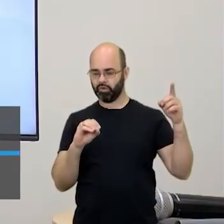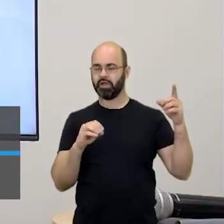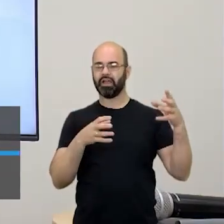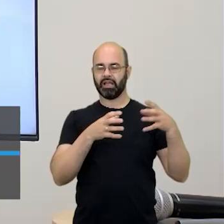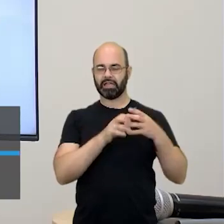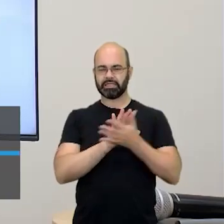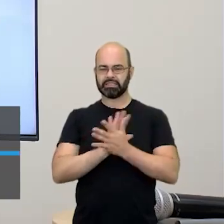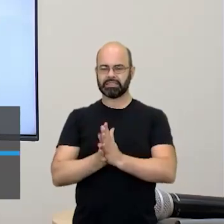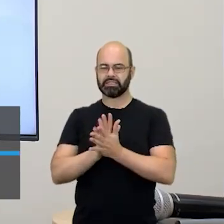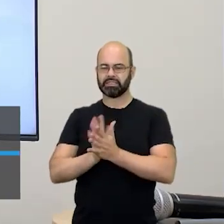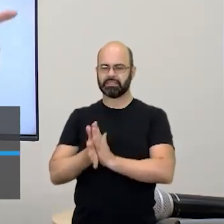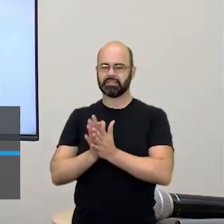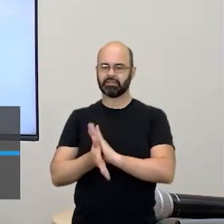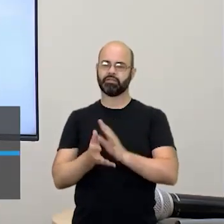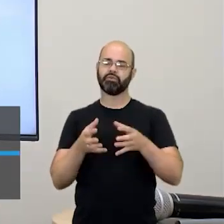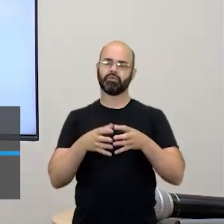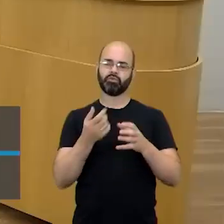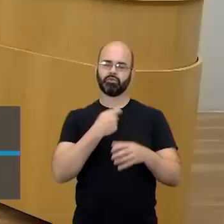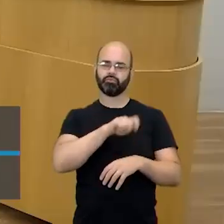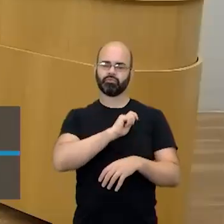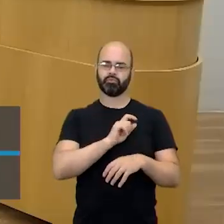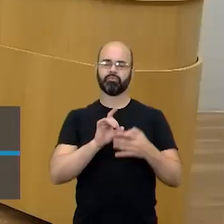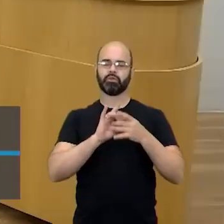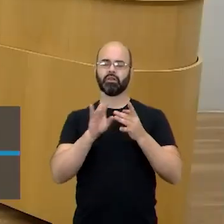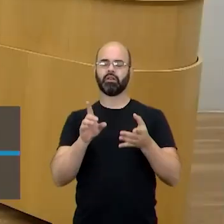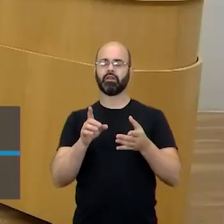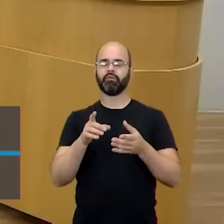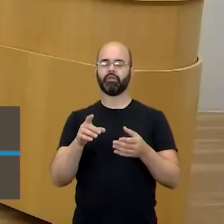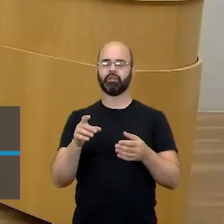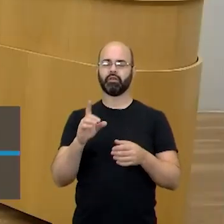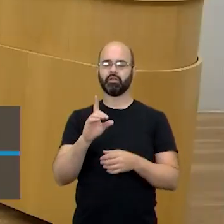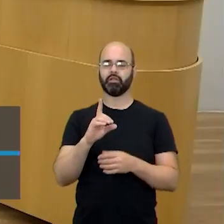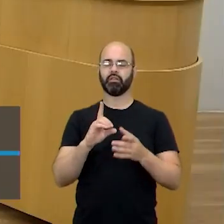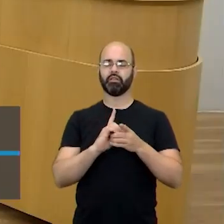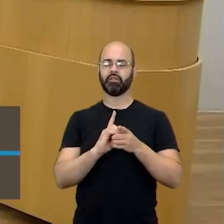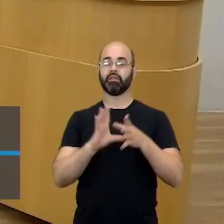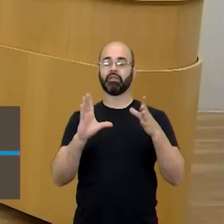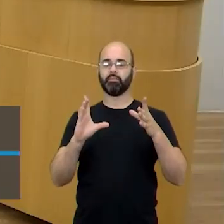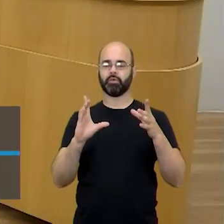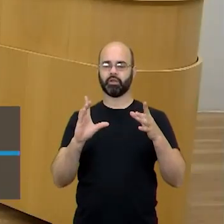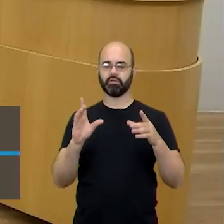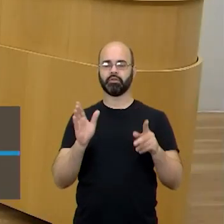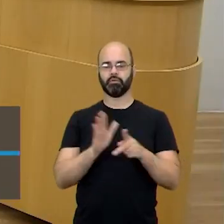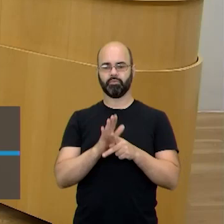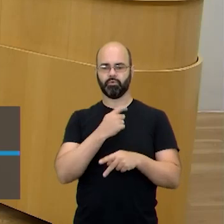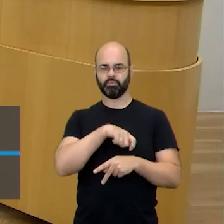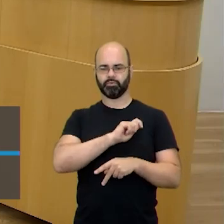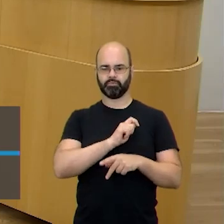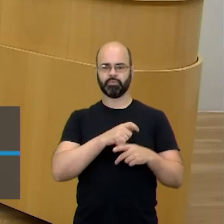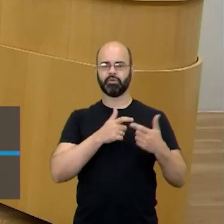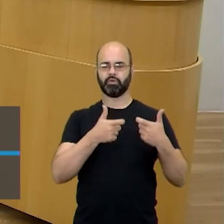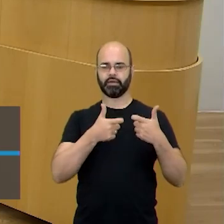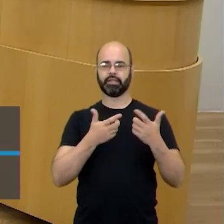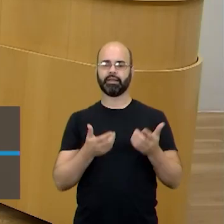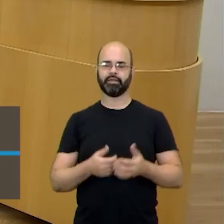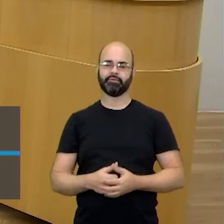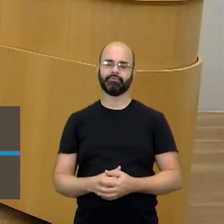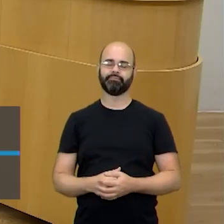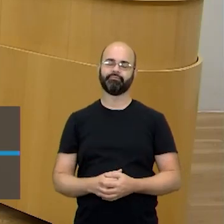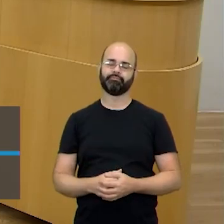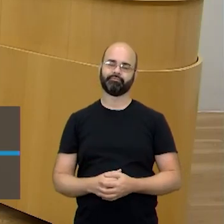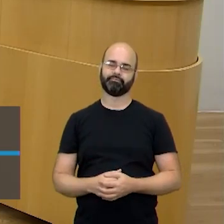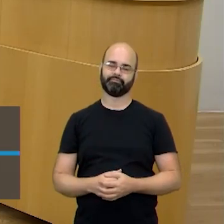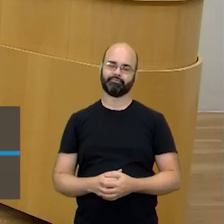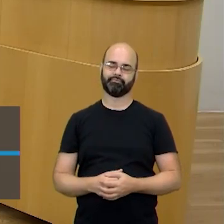democracia espanhola. Então, gente, voltando para cá, esse intermezzo aqui, né, que eu e